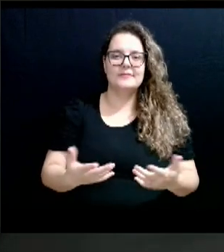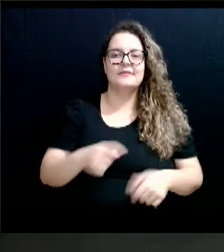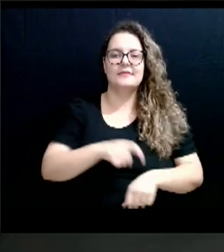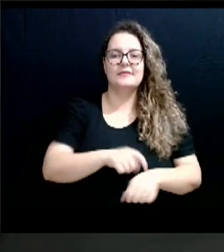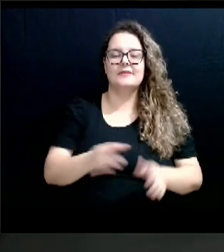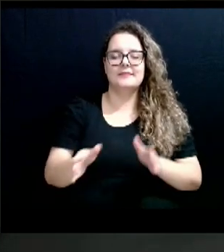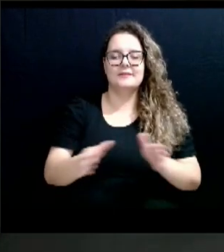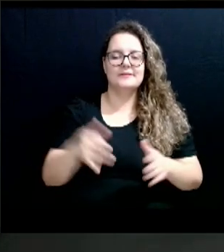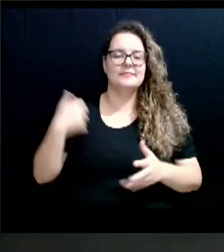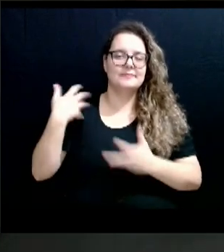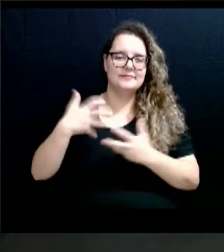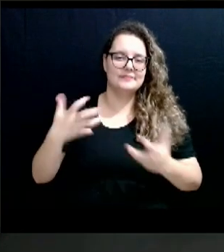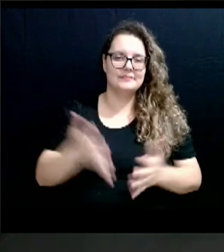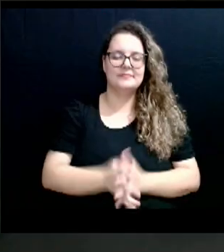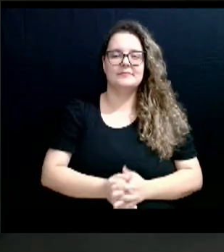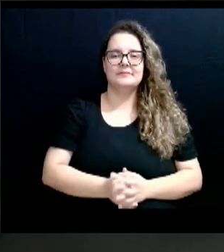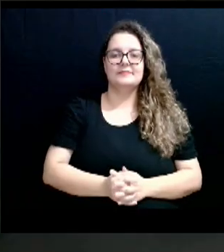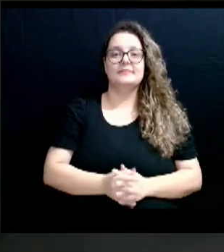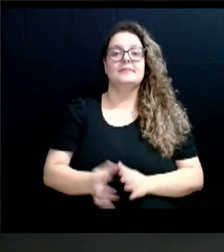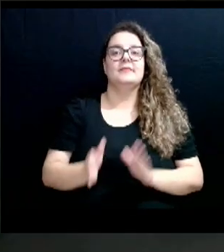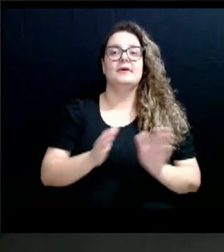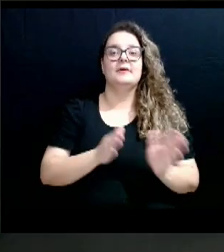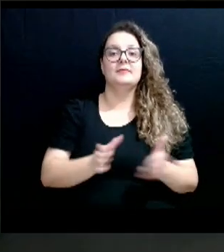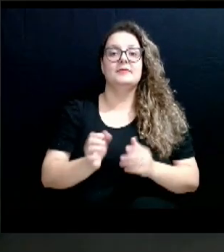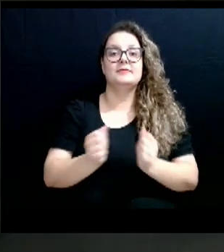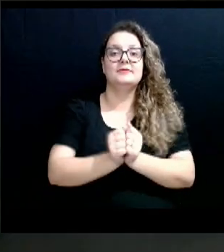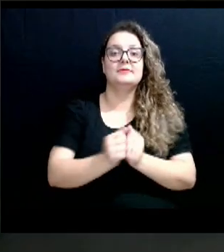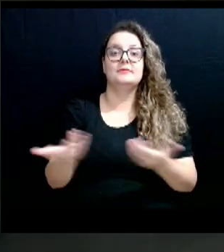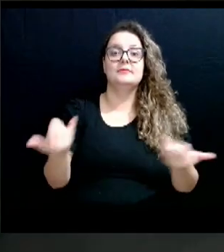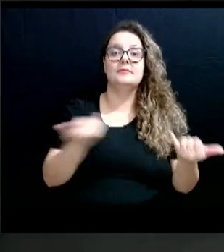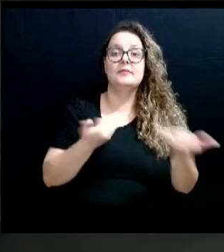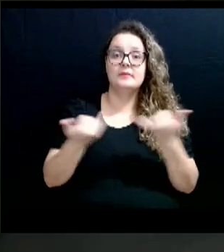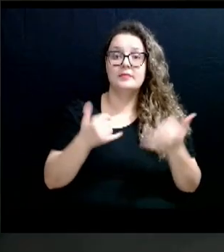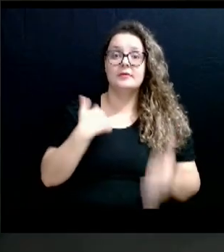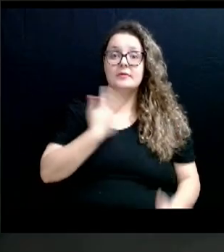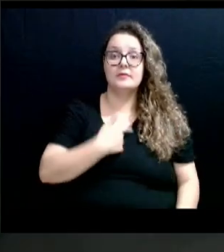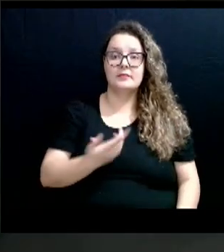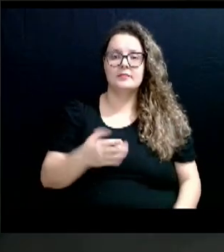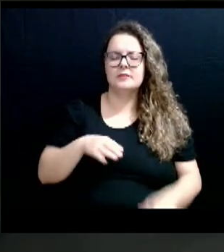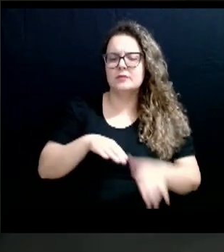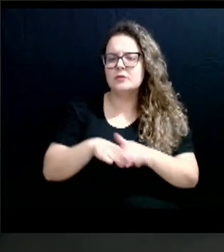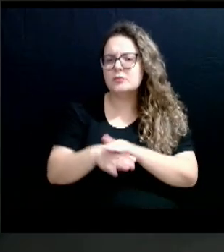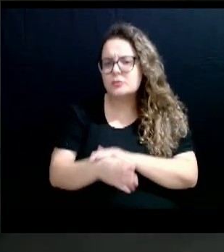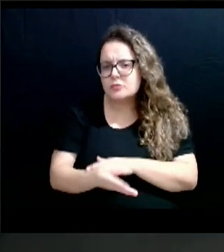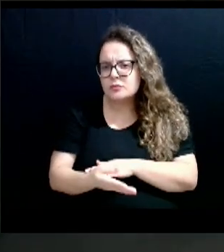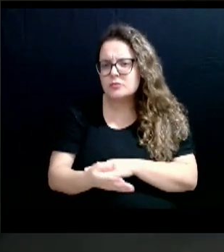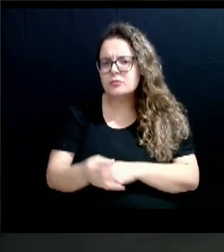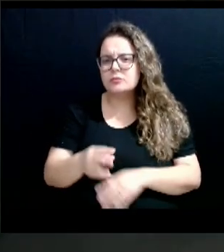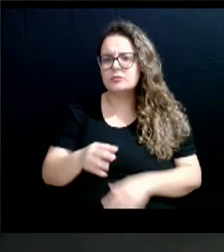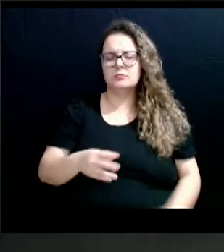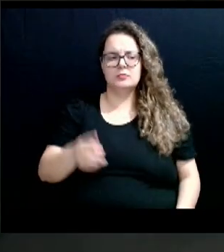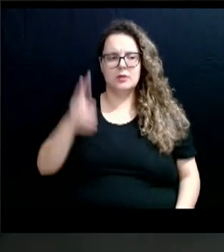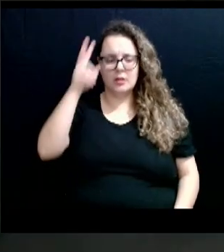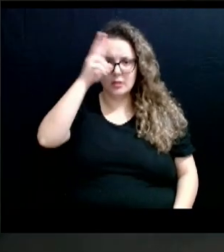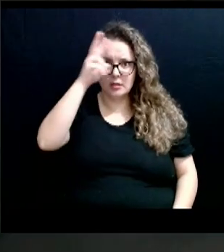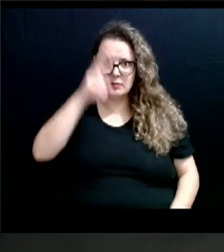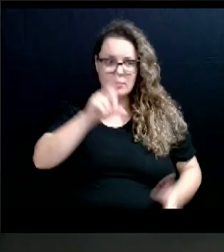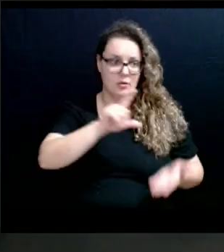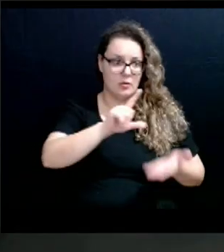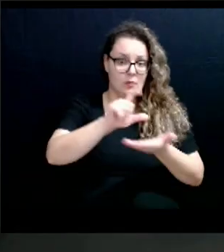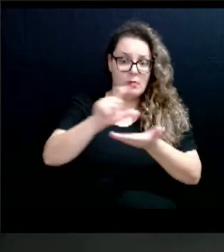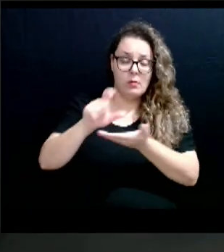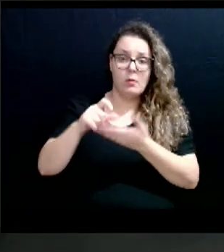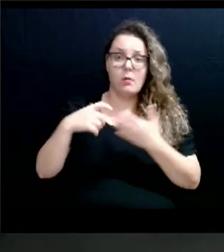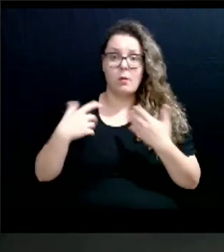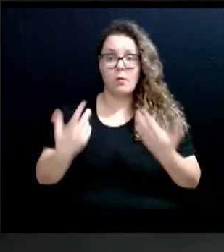contigo já, manda aí, vai. Conta pra gente, você costuma guardar as suas memórias, as suas fotos, né? Você